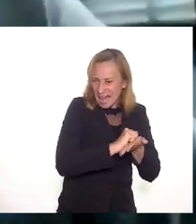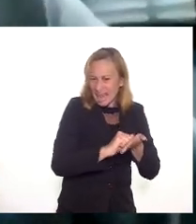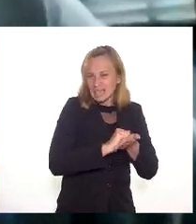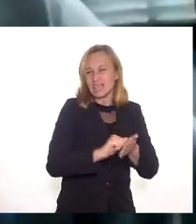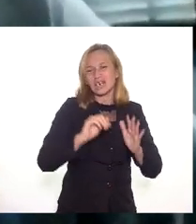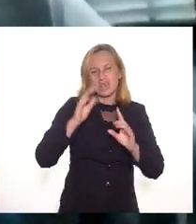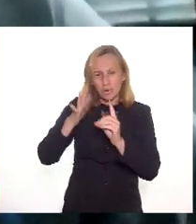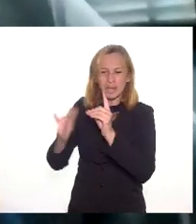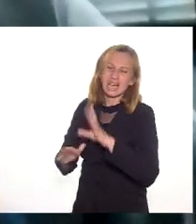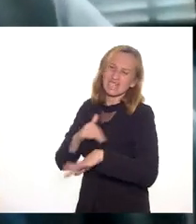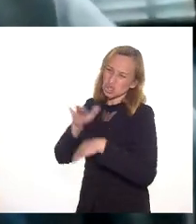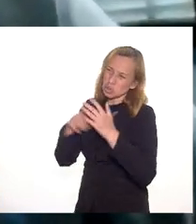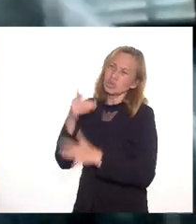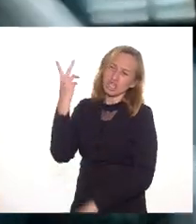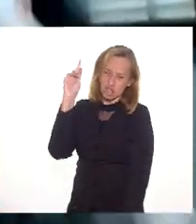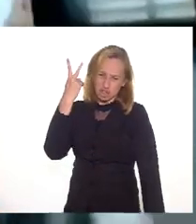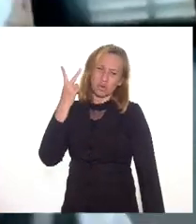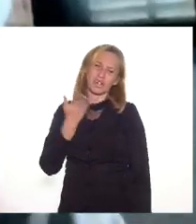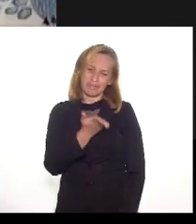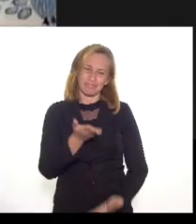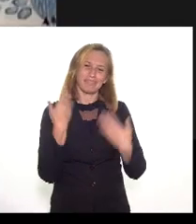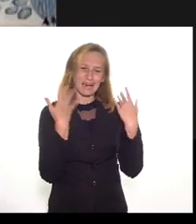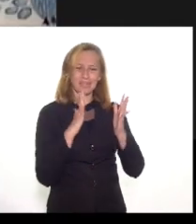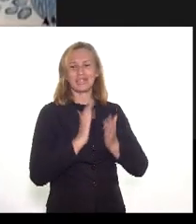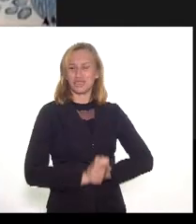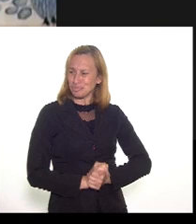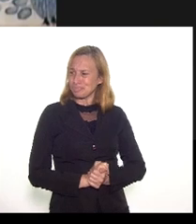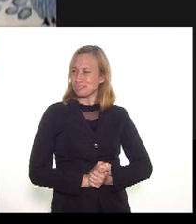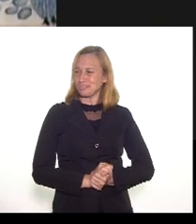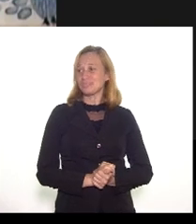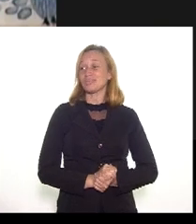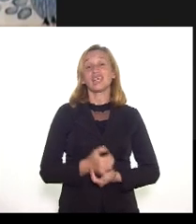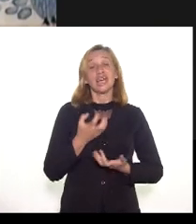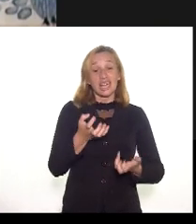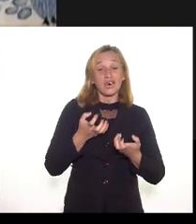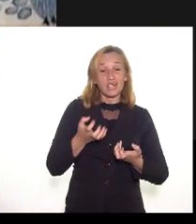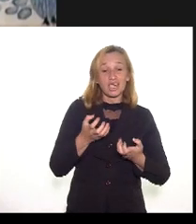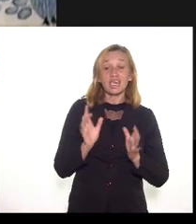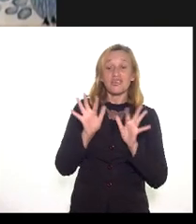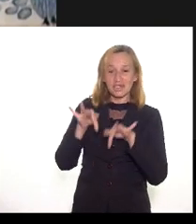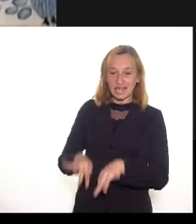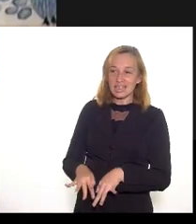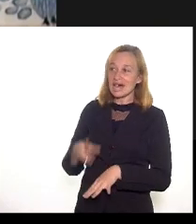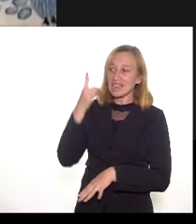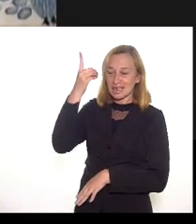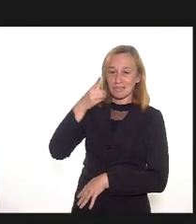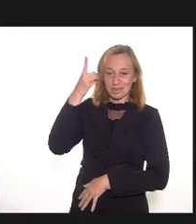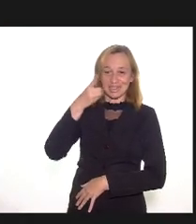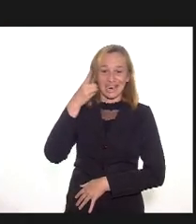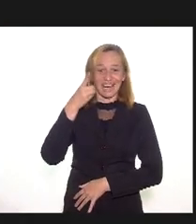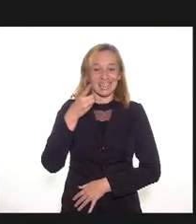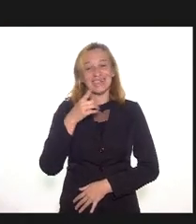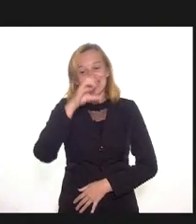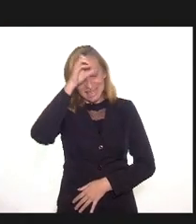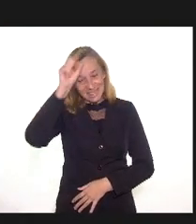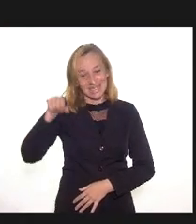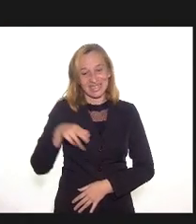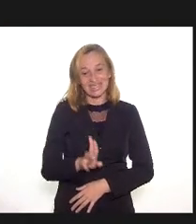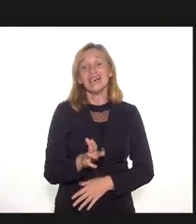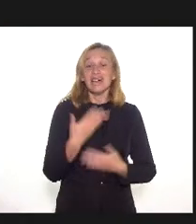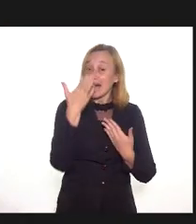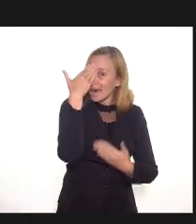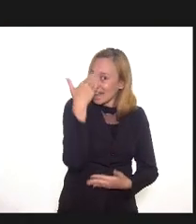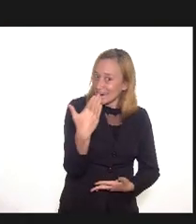que vossa excelência também relatou eu queria só encerrar deputada presidente Tiaju agradecendo